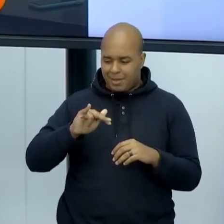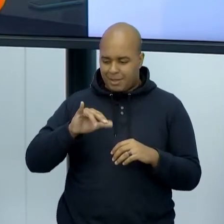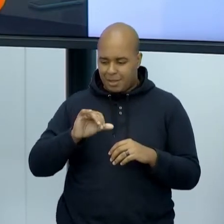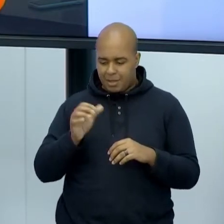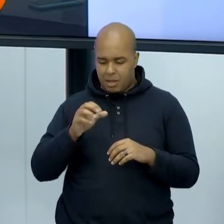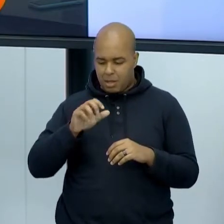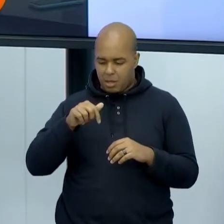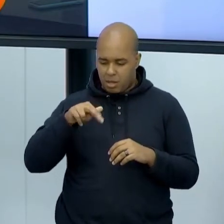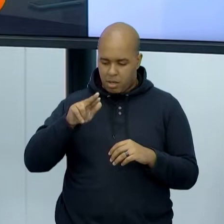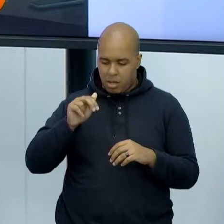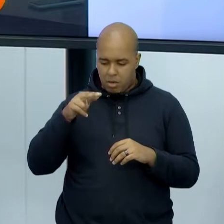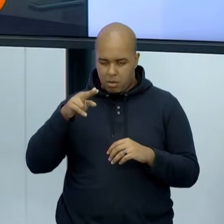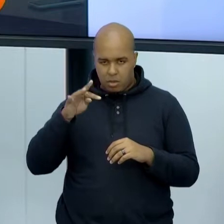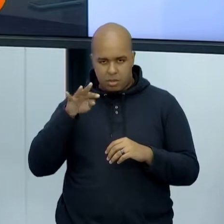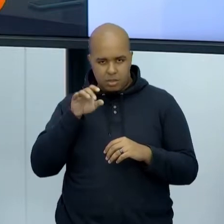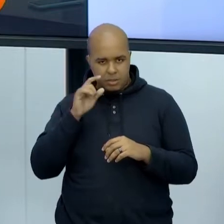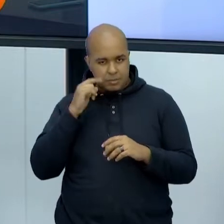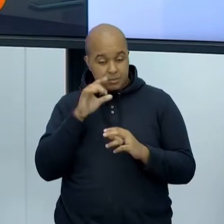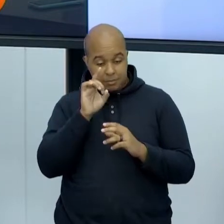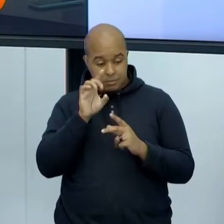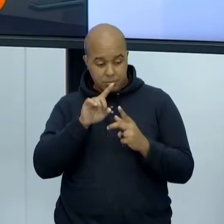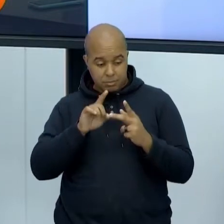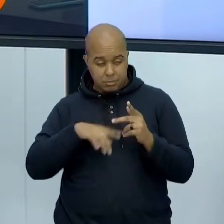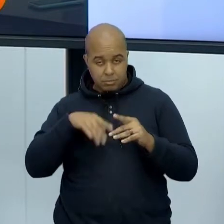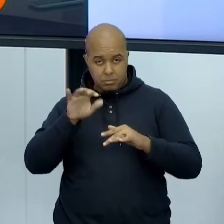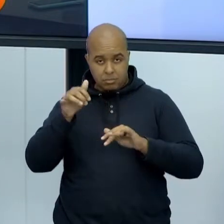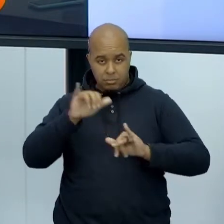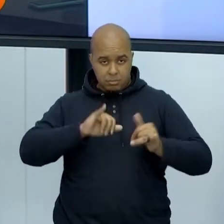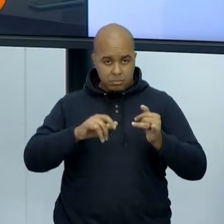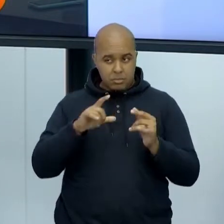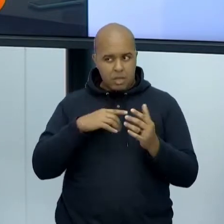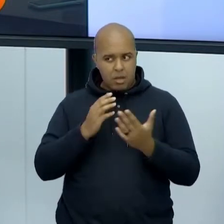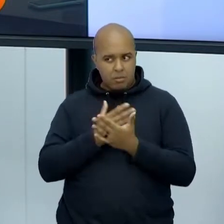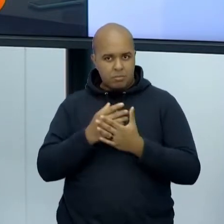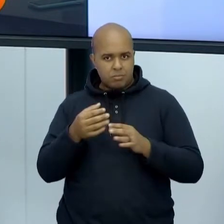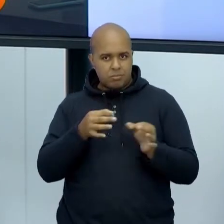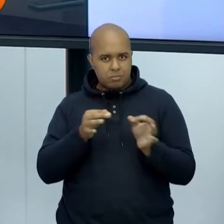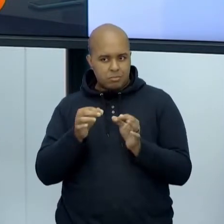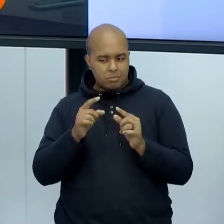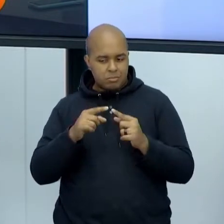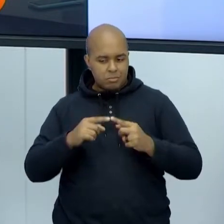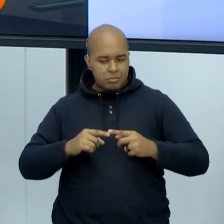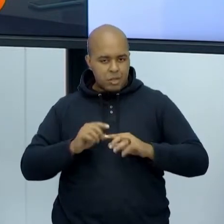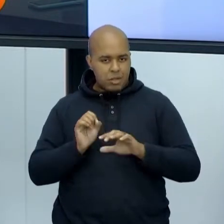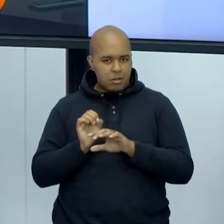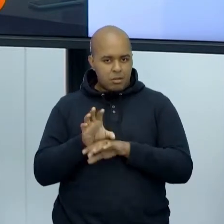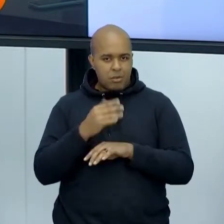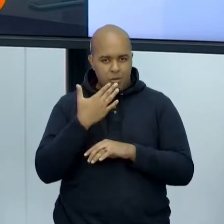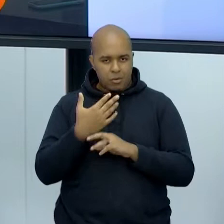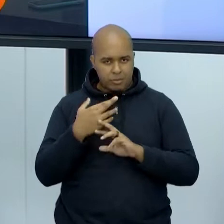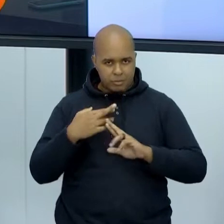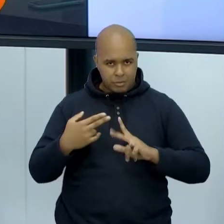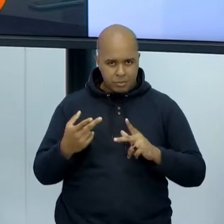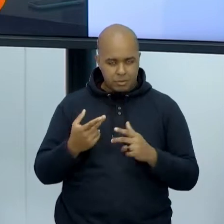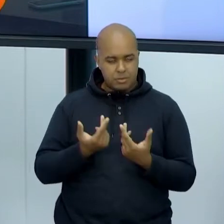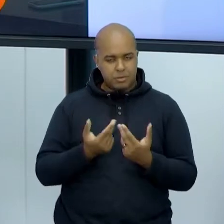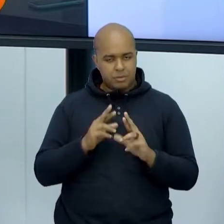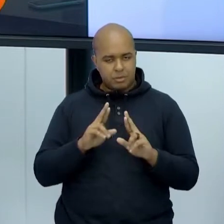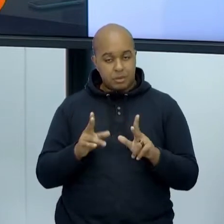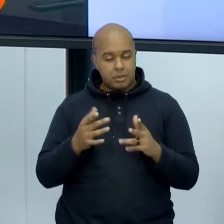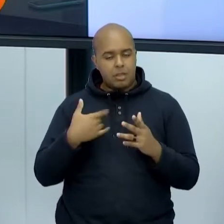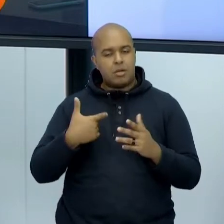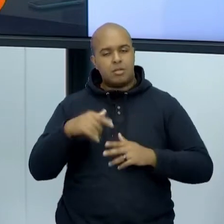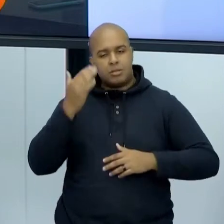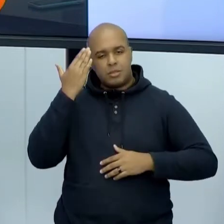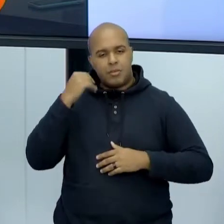E pasmem vocês, cada elemento químico tem uma frequência específica, emite uma cor, tá? Então, dá pra